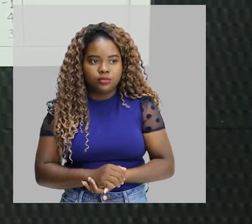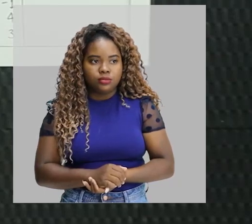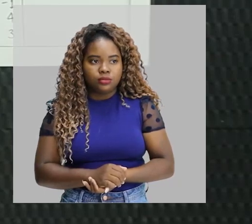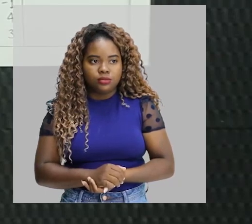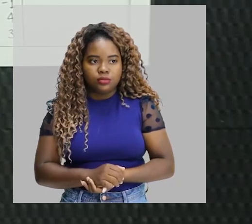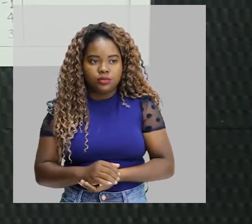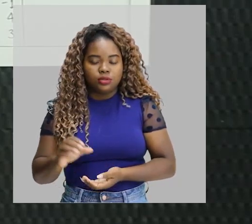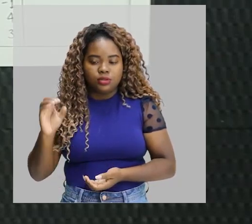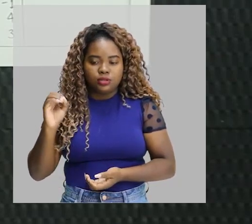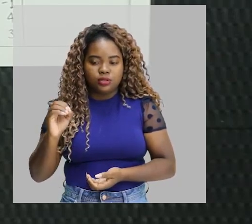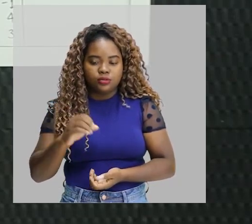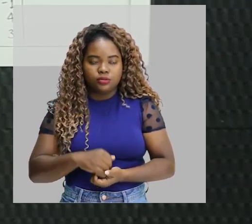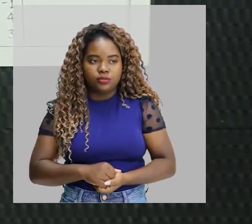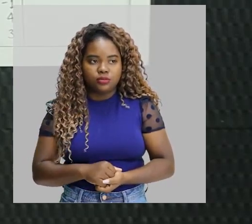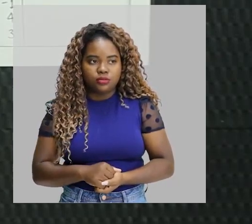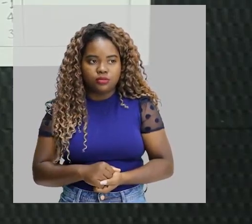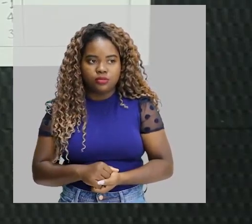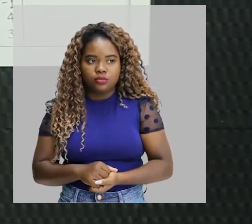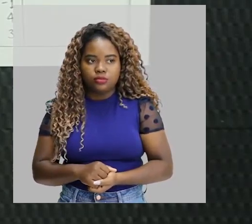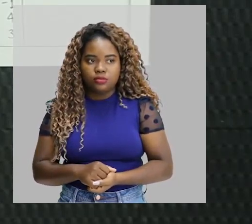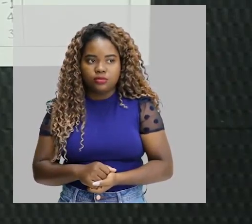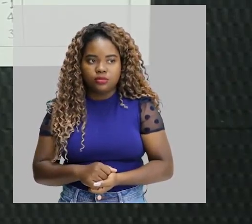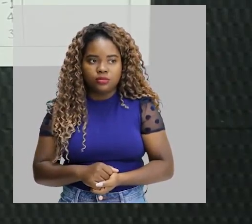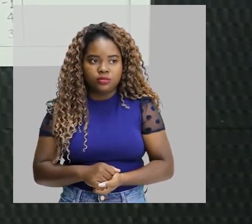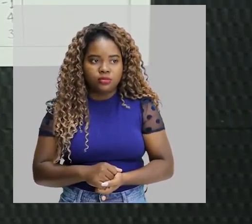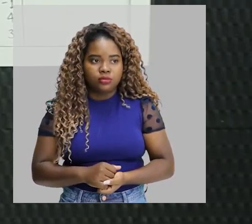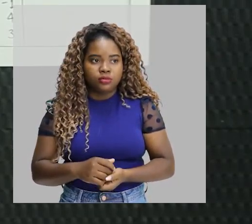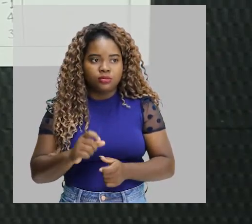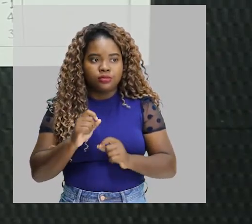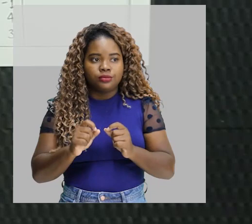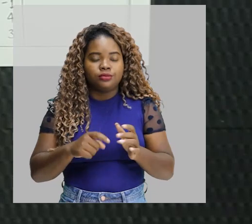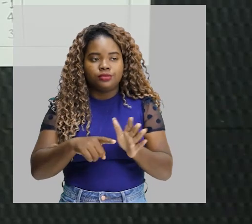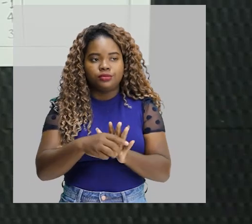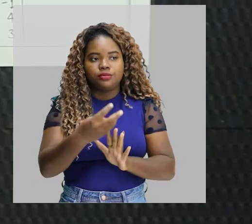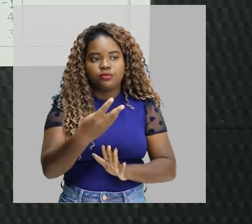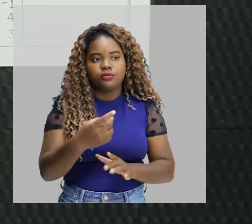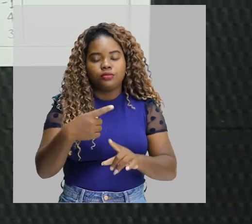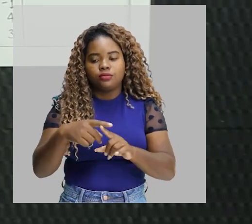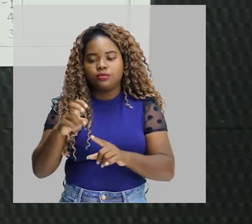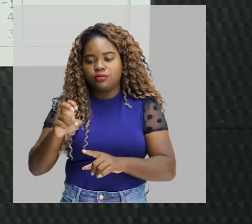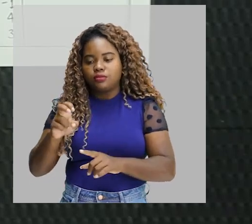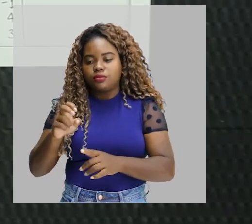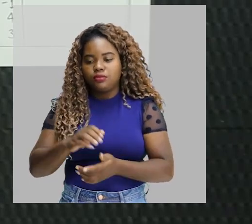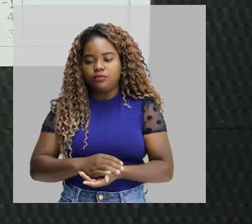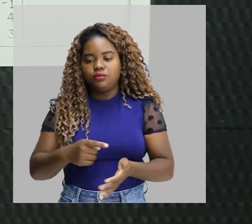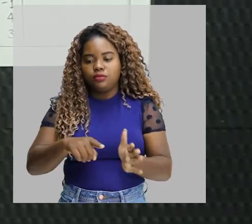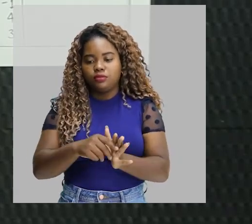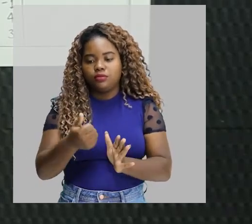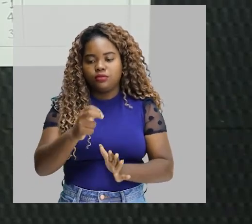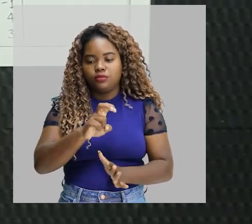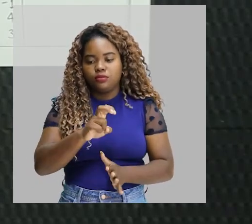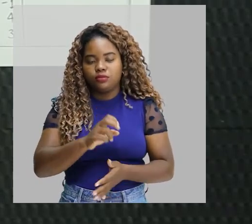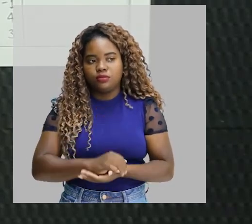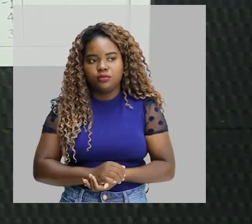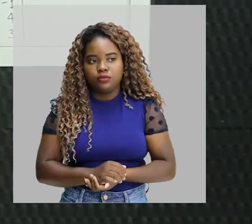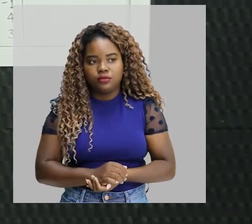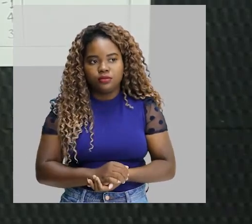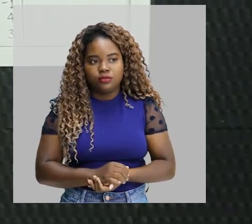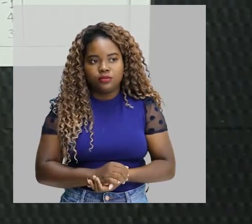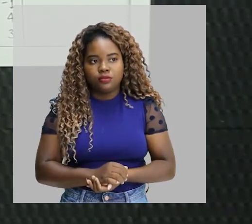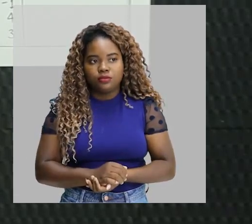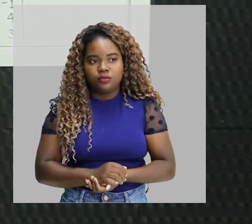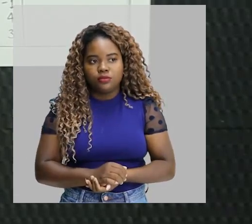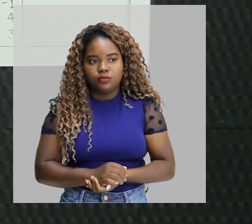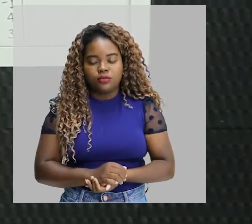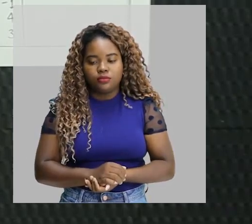colocar menos zero colocar mais zero certo aqui turma menos três vezes cinco dá menos 15 vem para cá